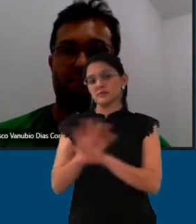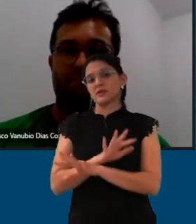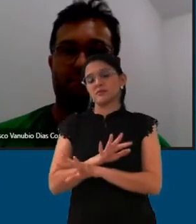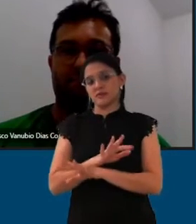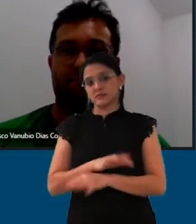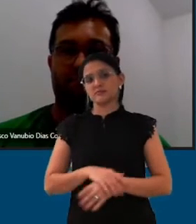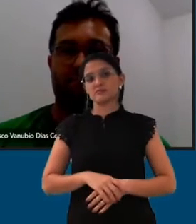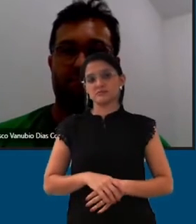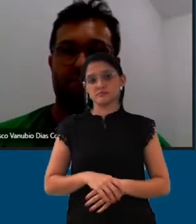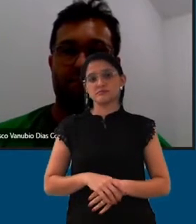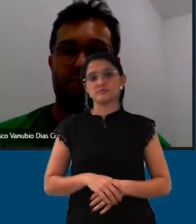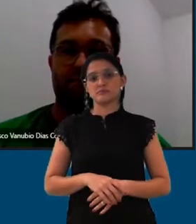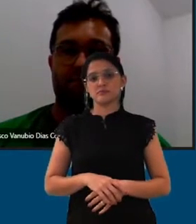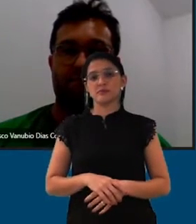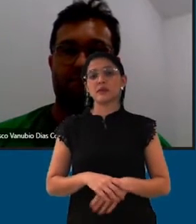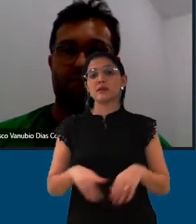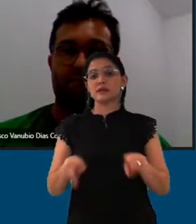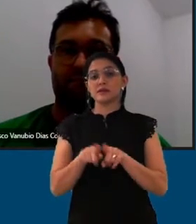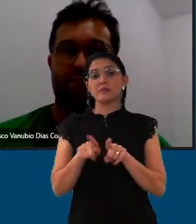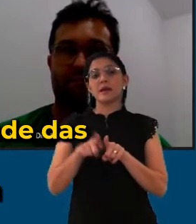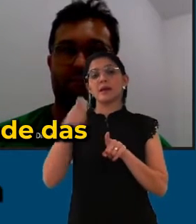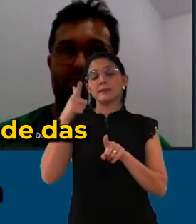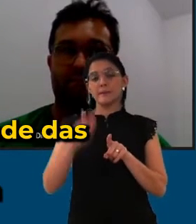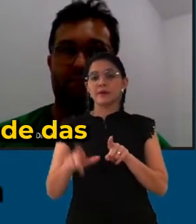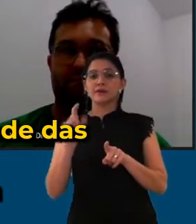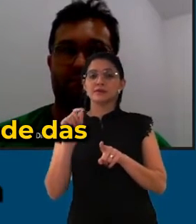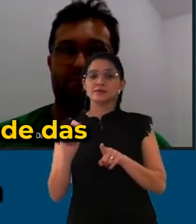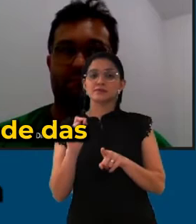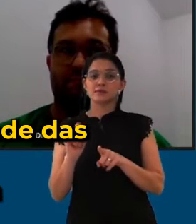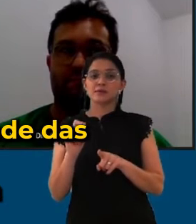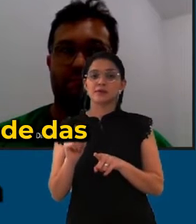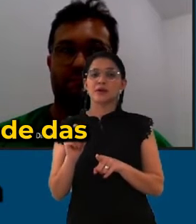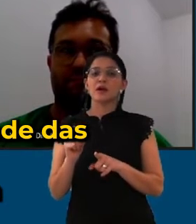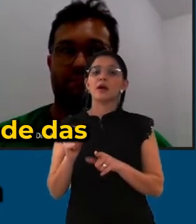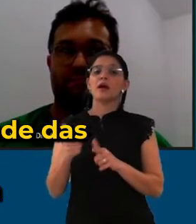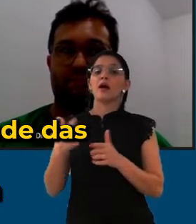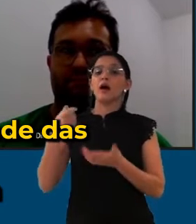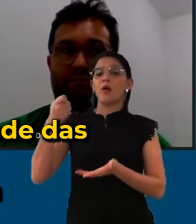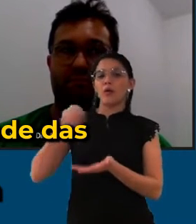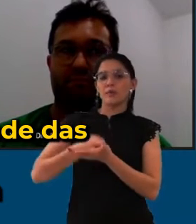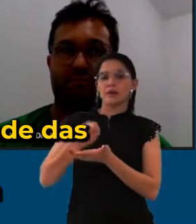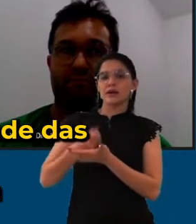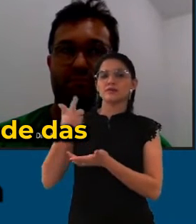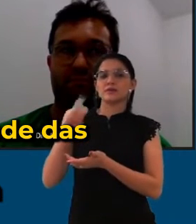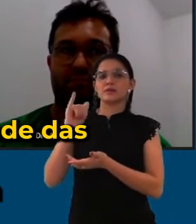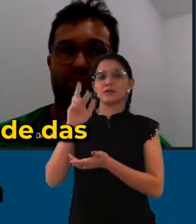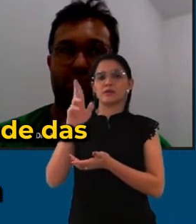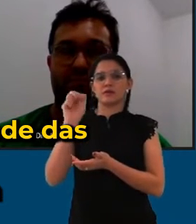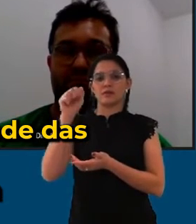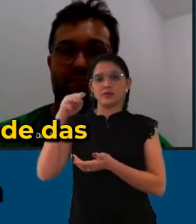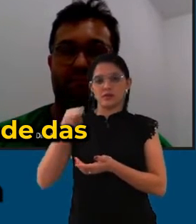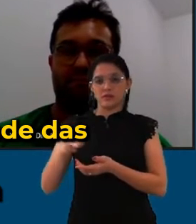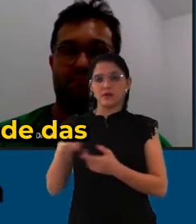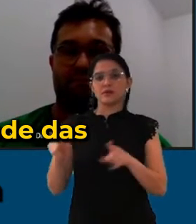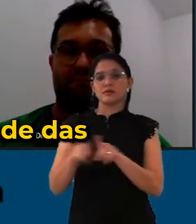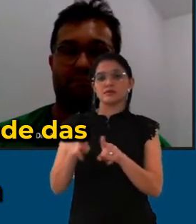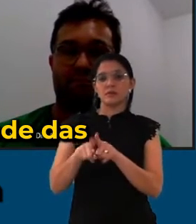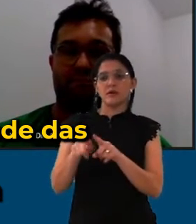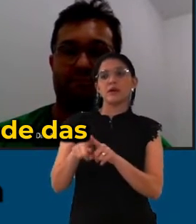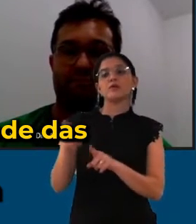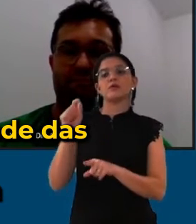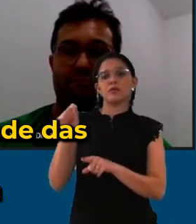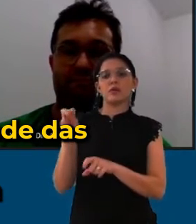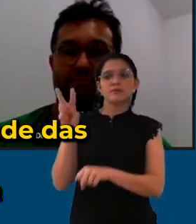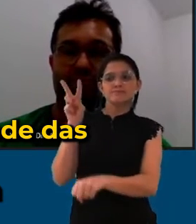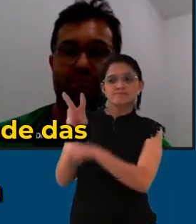já também prazear a obrigação posterior do IBRAM de fiscalizar a conformidade